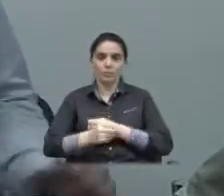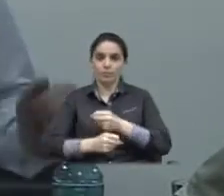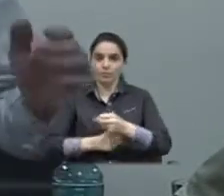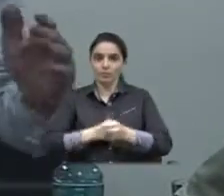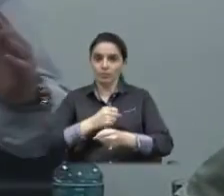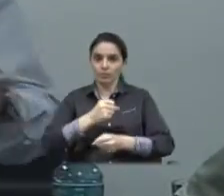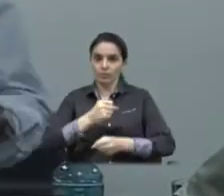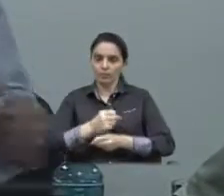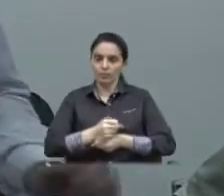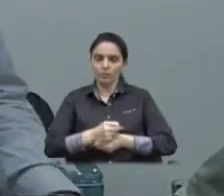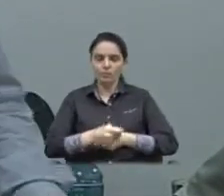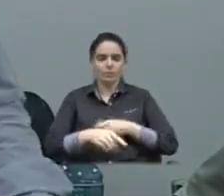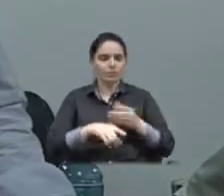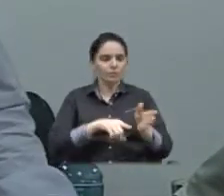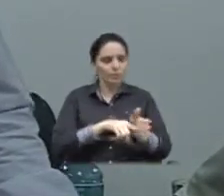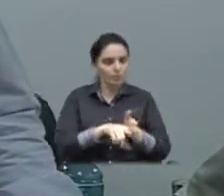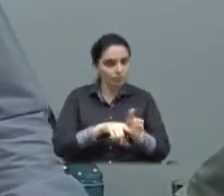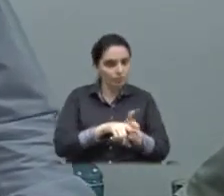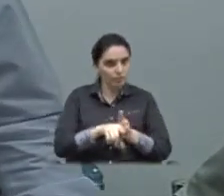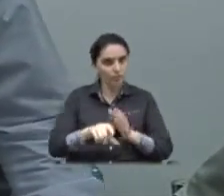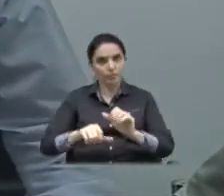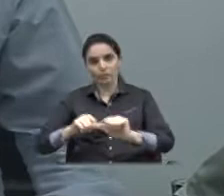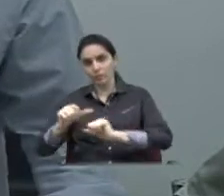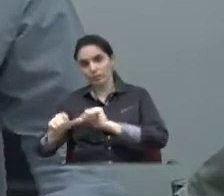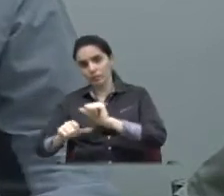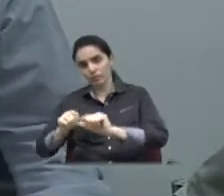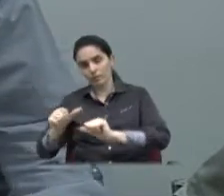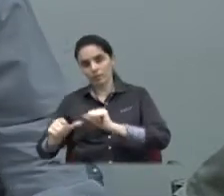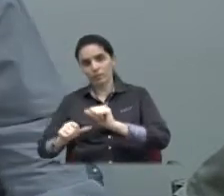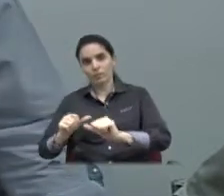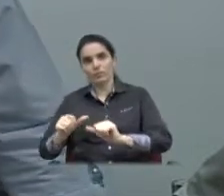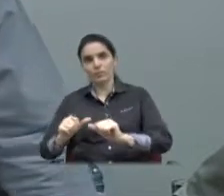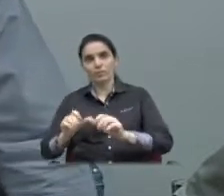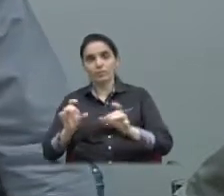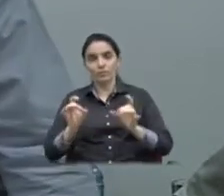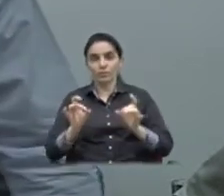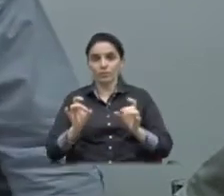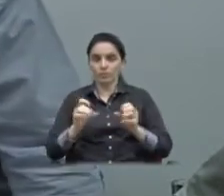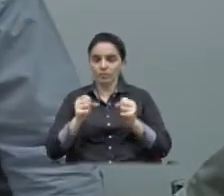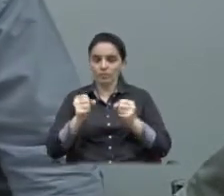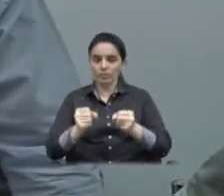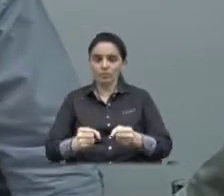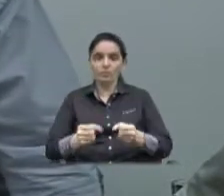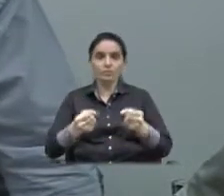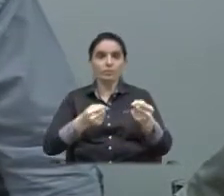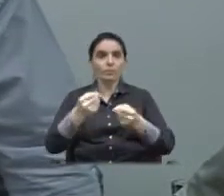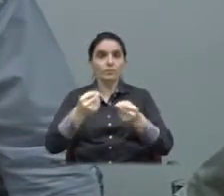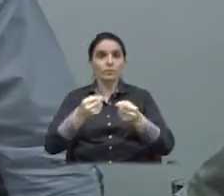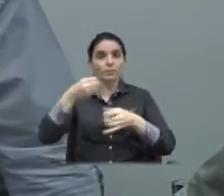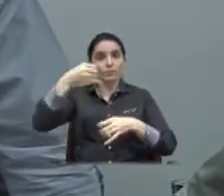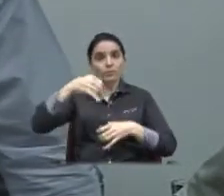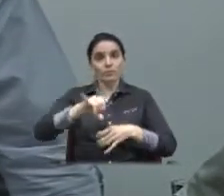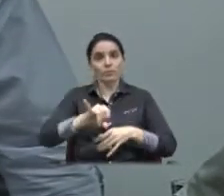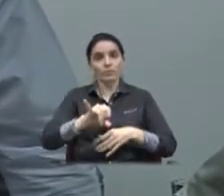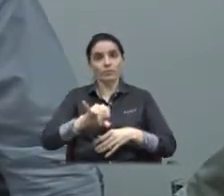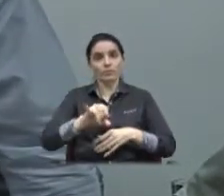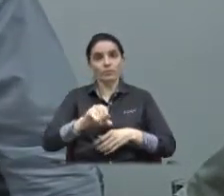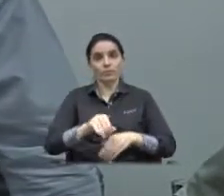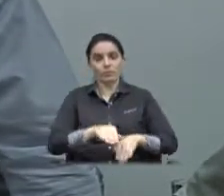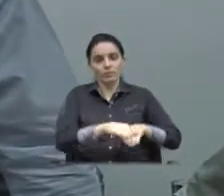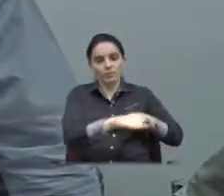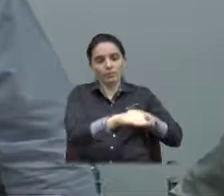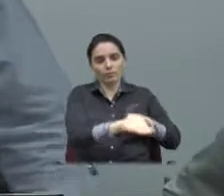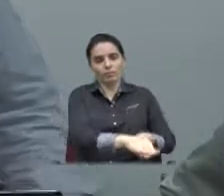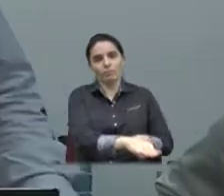daqui, estudo ali, muda daqui, muda dali, é que só pode pegar carro com barulho excessivo quando estiver parado.